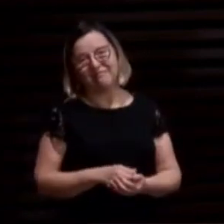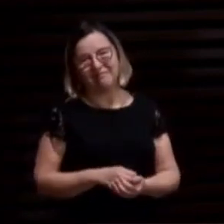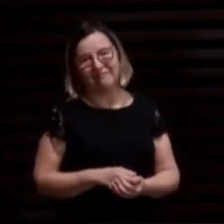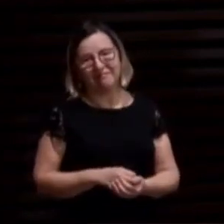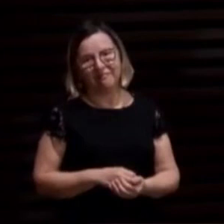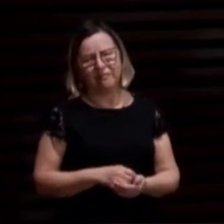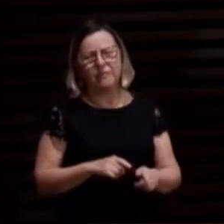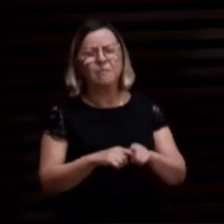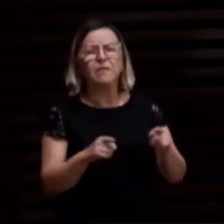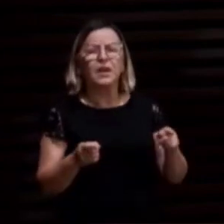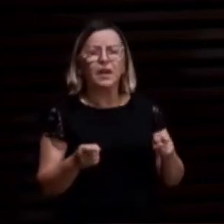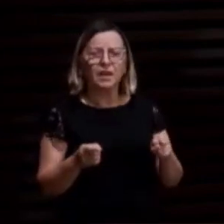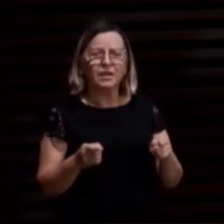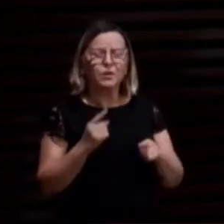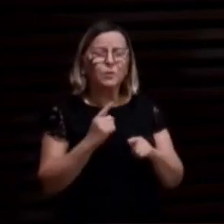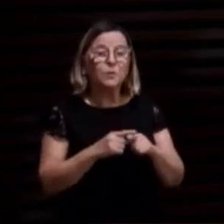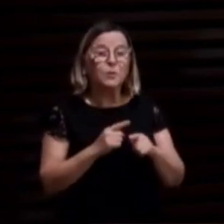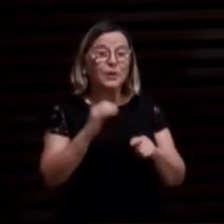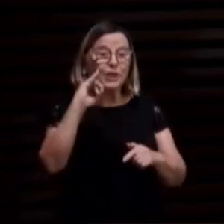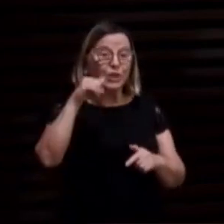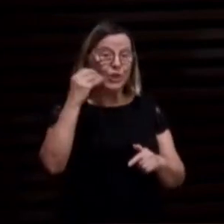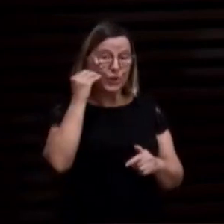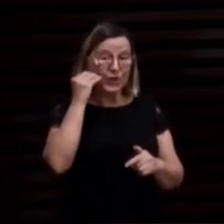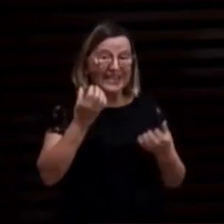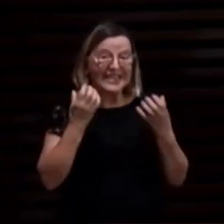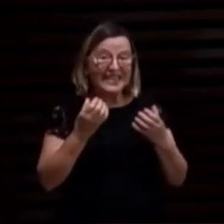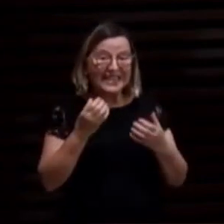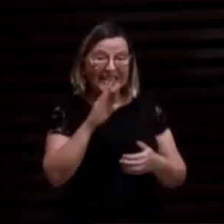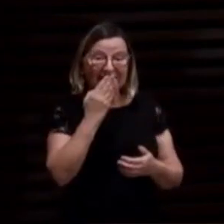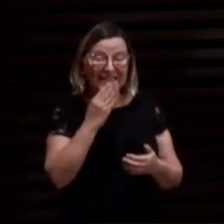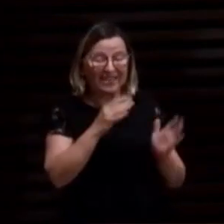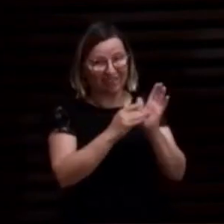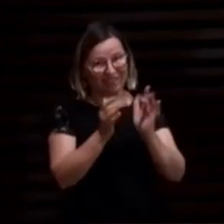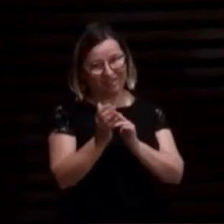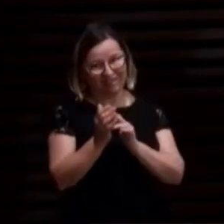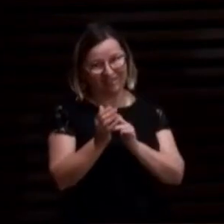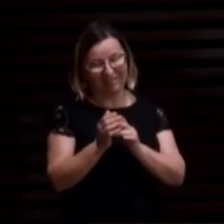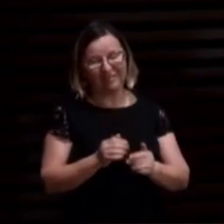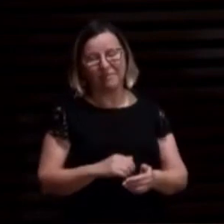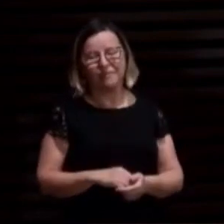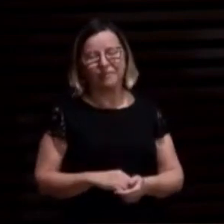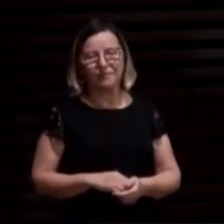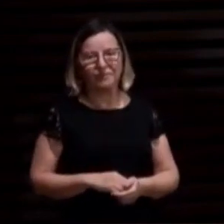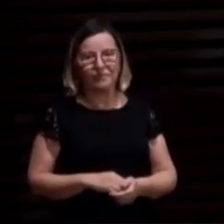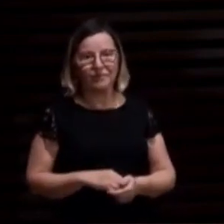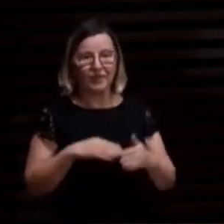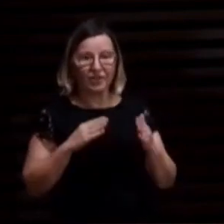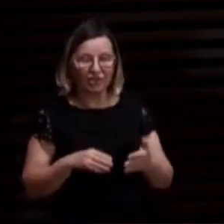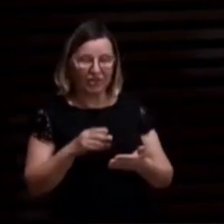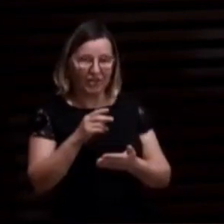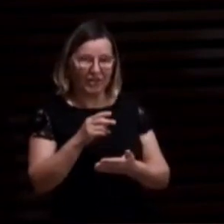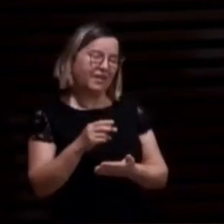Mas o que foi que moveu Judas a trair Jesus? Nós vimos ainda domingo passado que o que